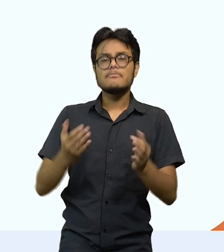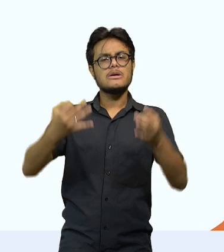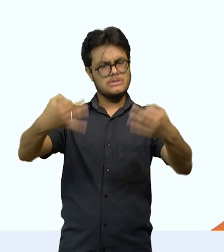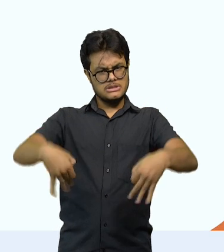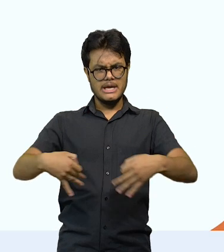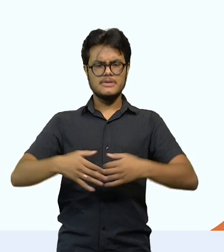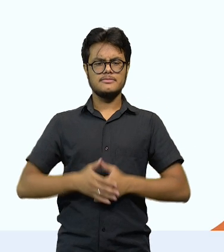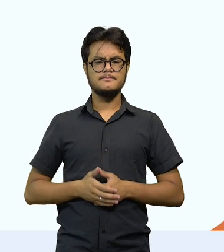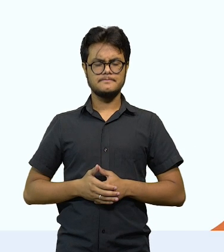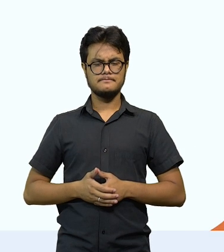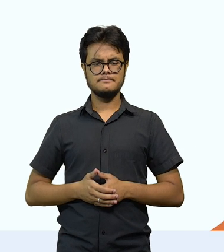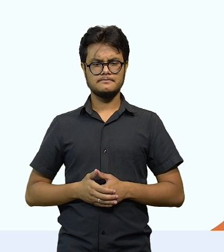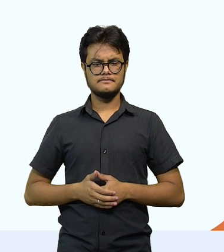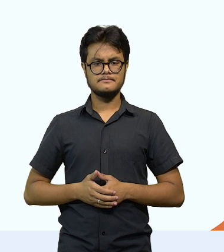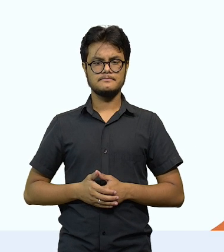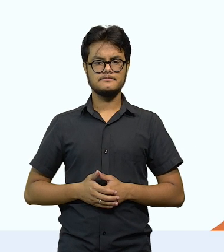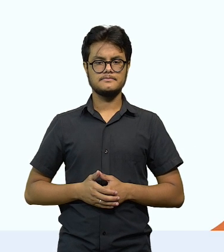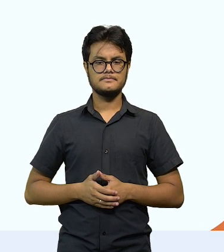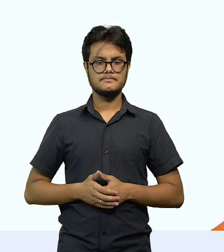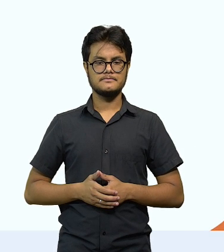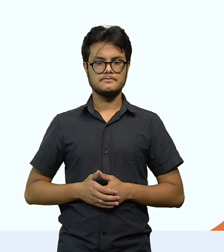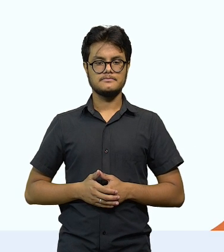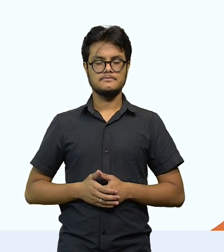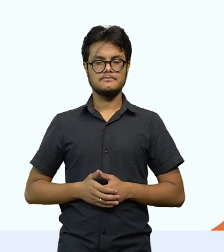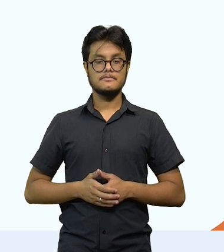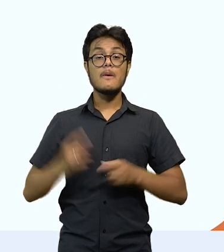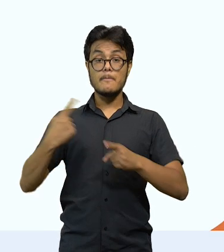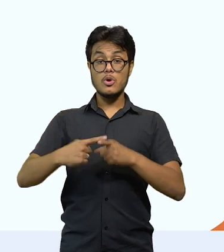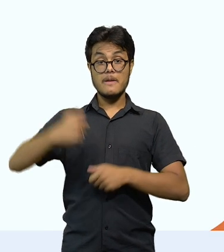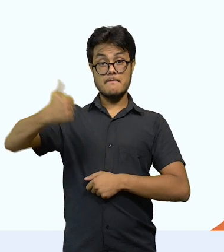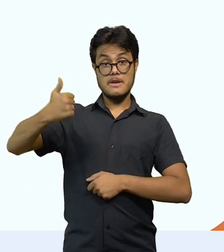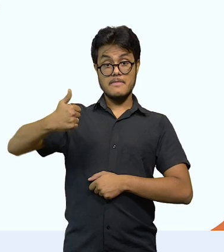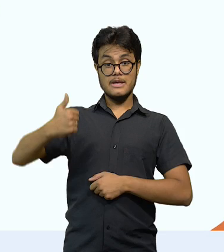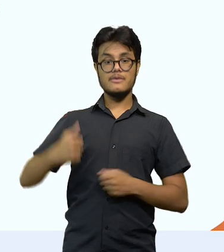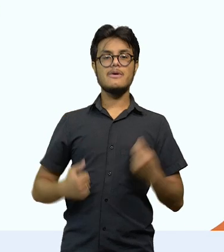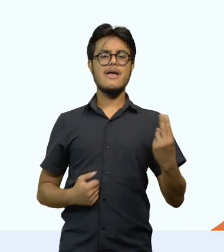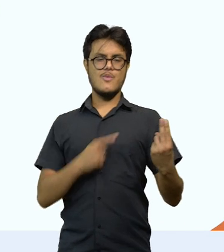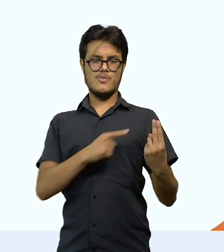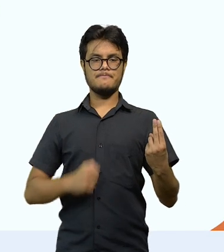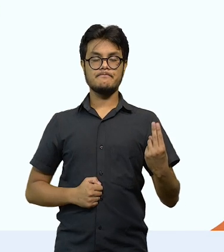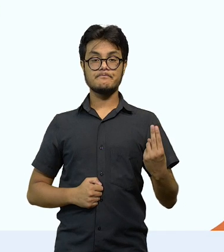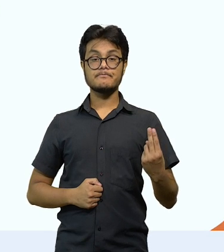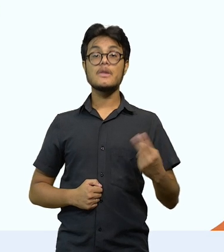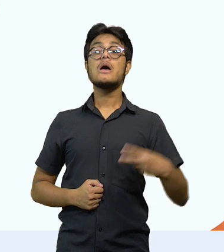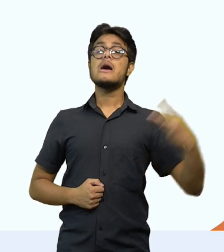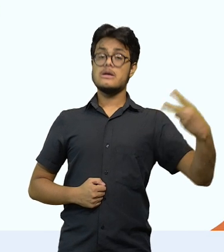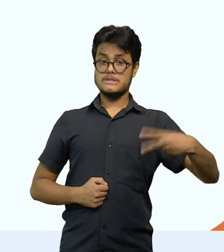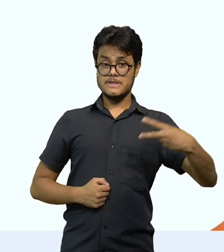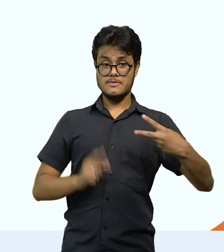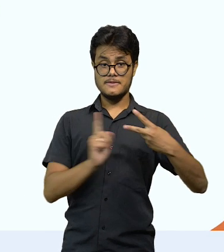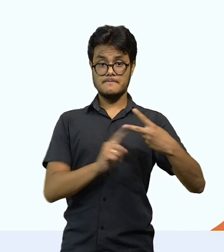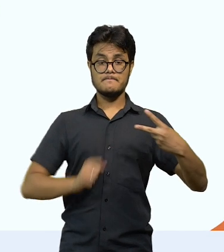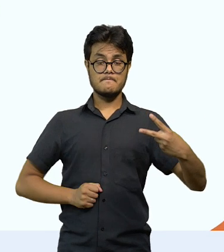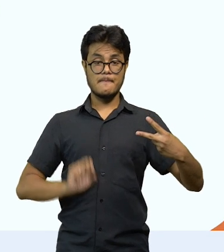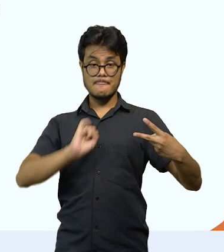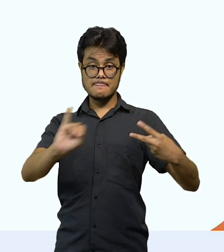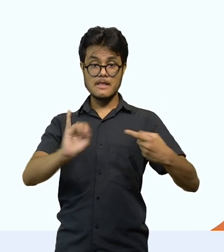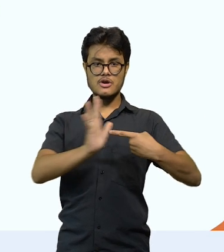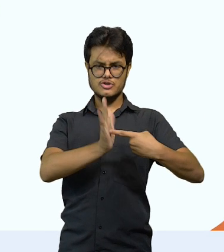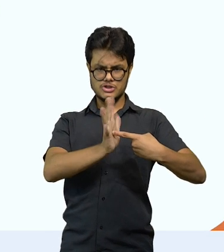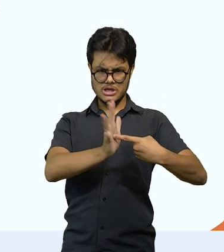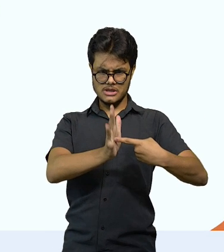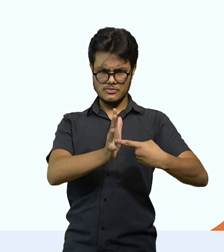correta porque ela é contida no primeiro quadrante. A segunda afirmação, quando o gerador é